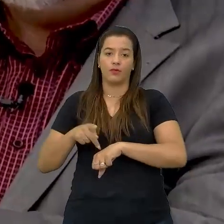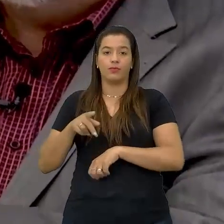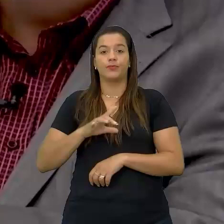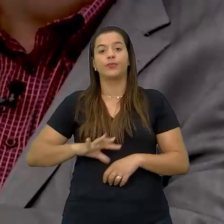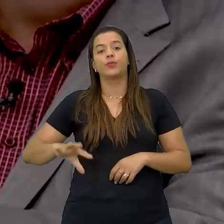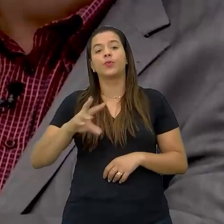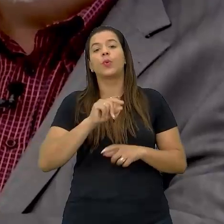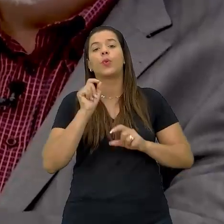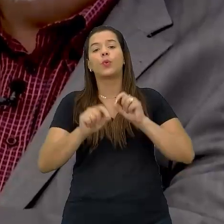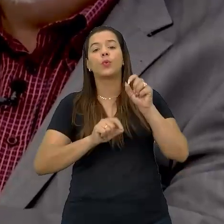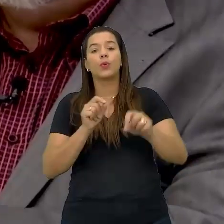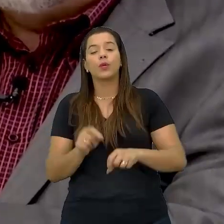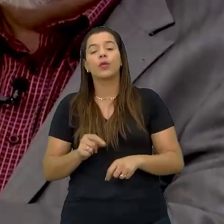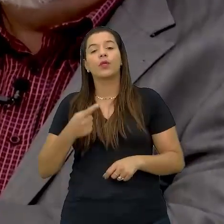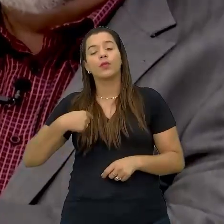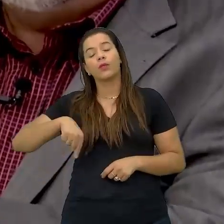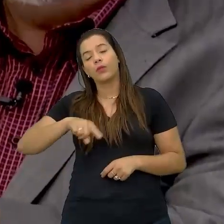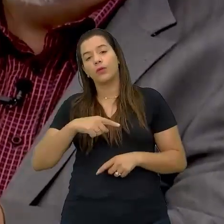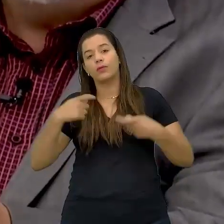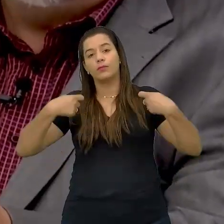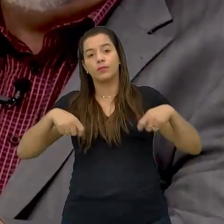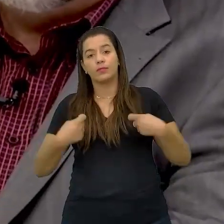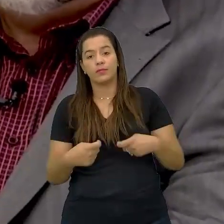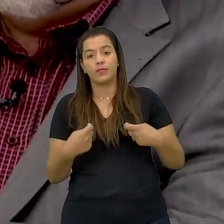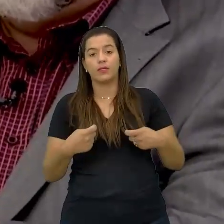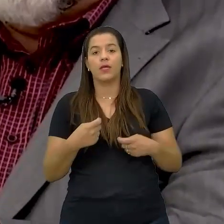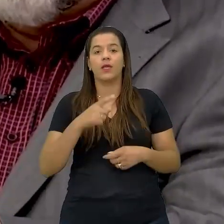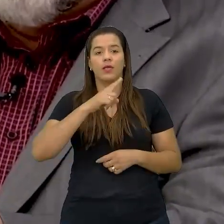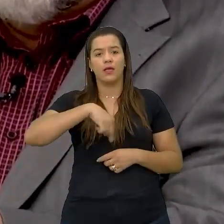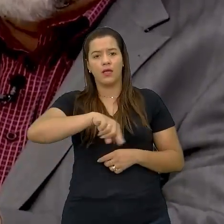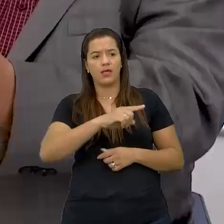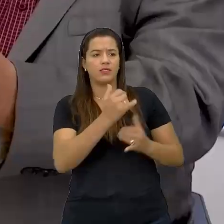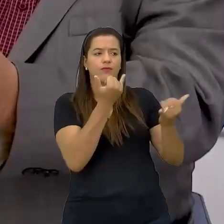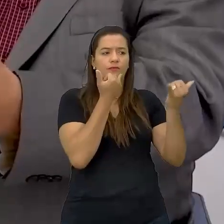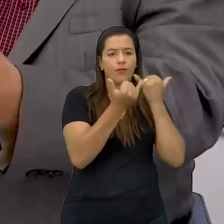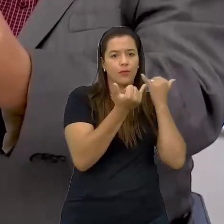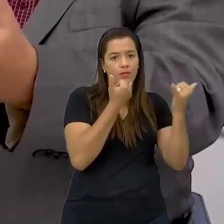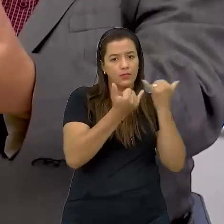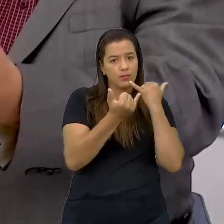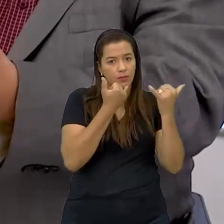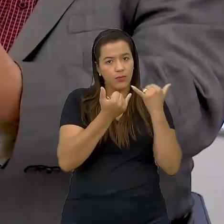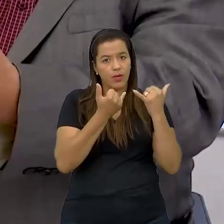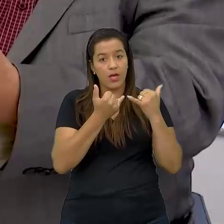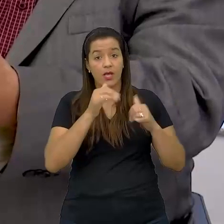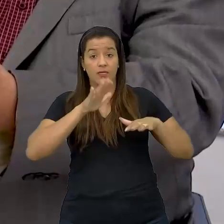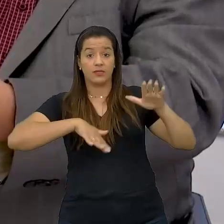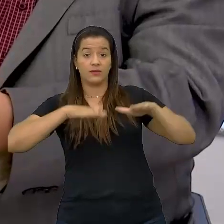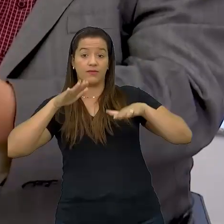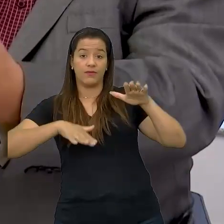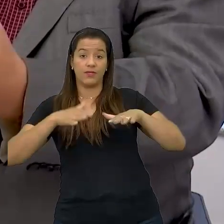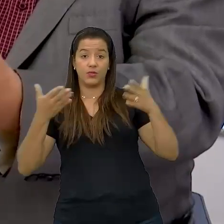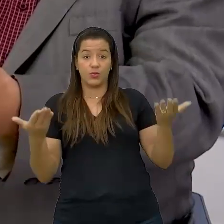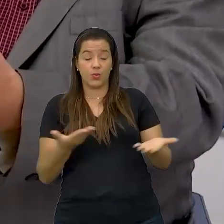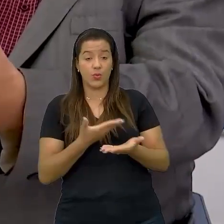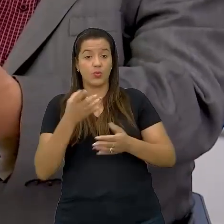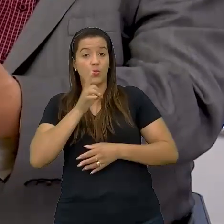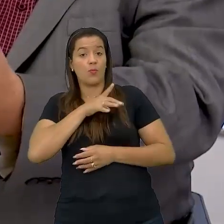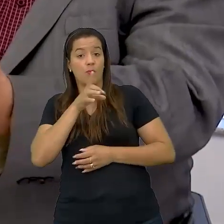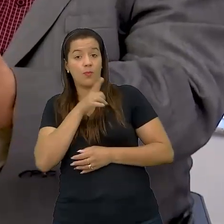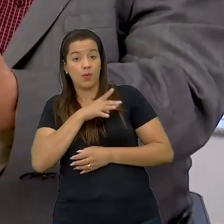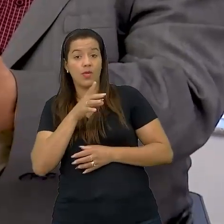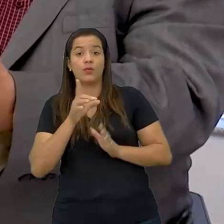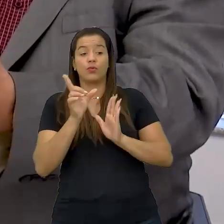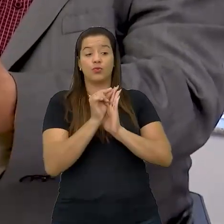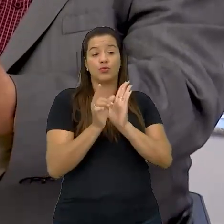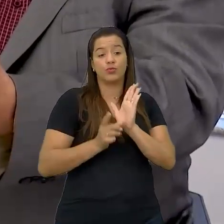sermos capazes de estilhaçar a informatofobia, isto é, o pânico em relação ao mundo digital, como se ele fosse,